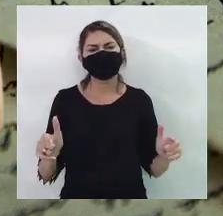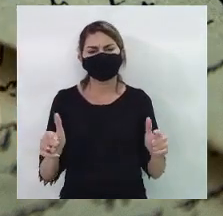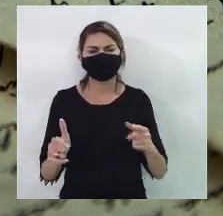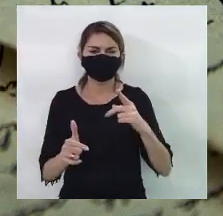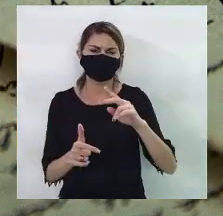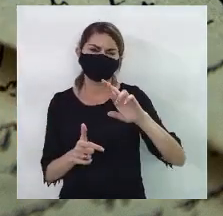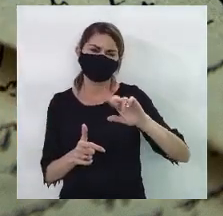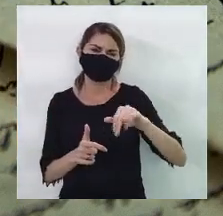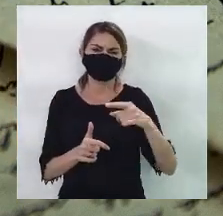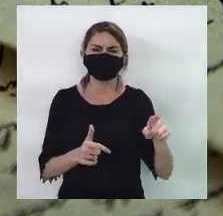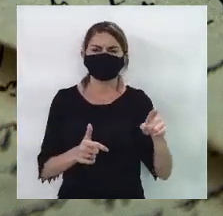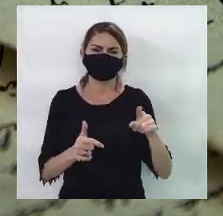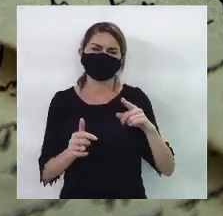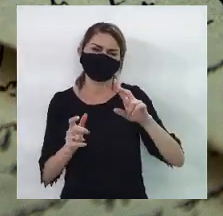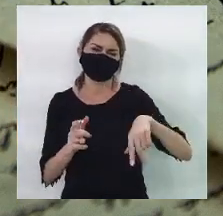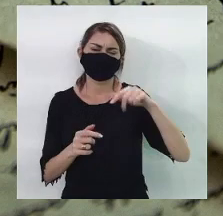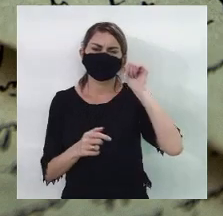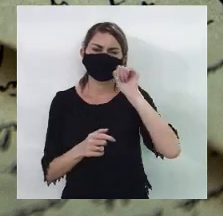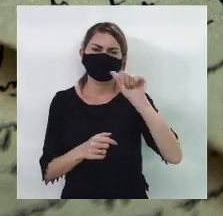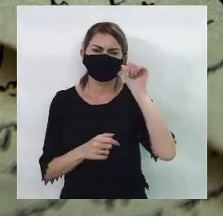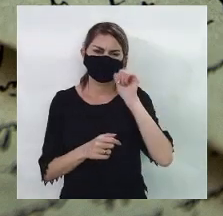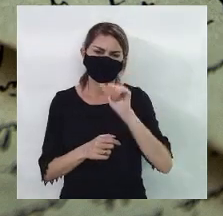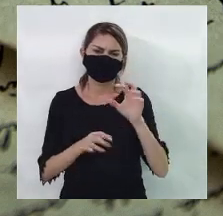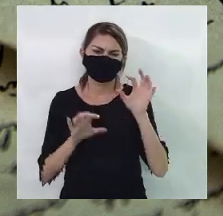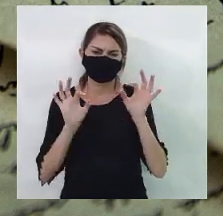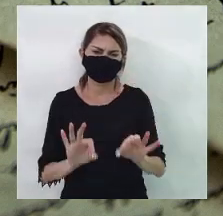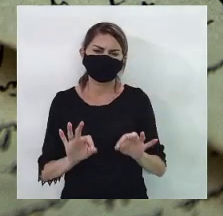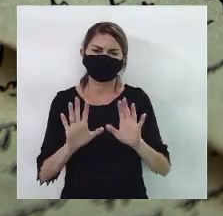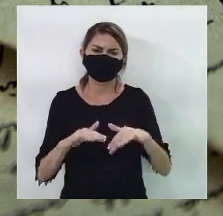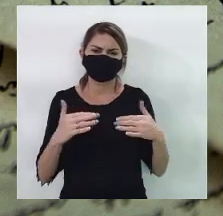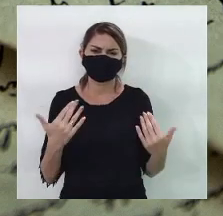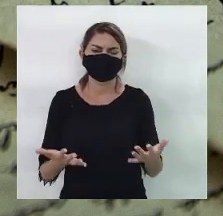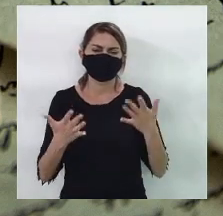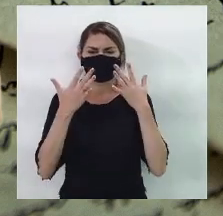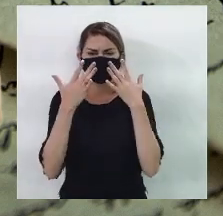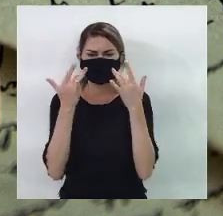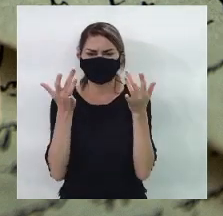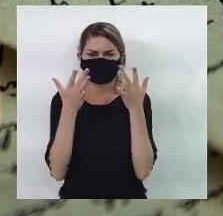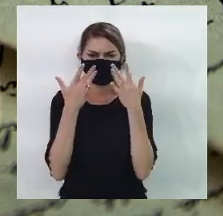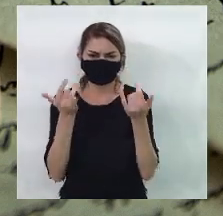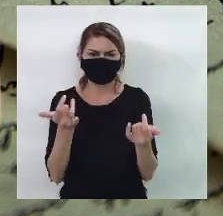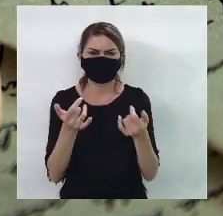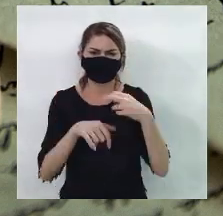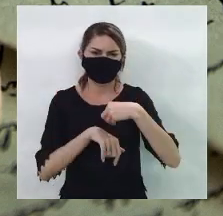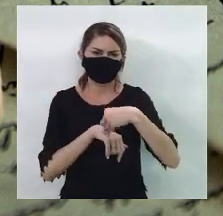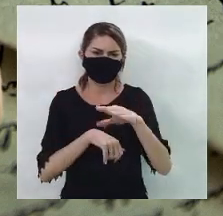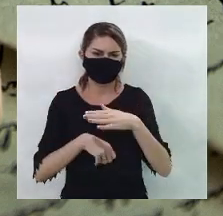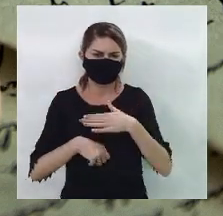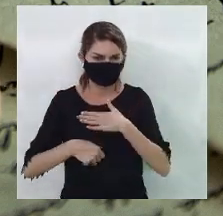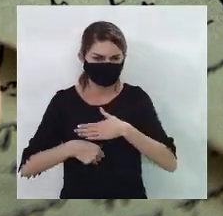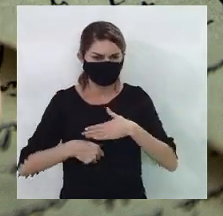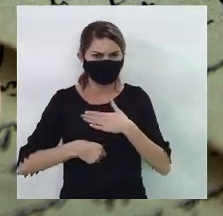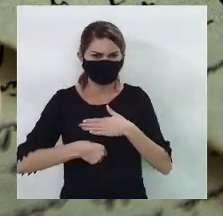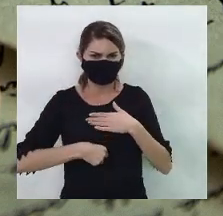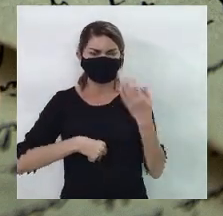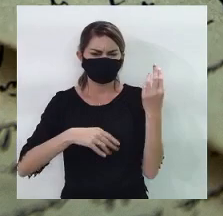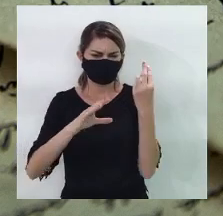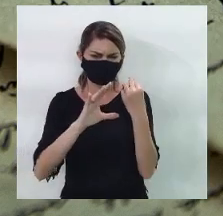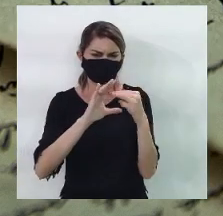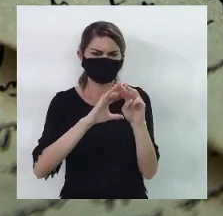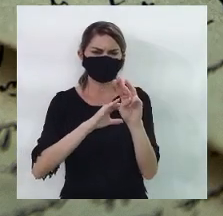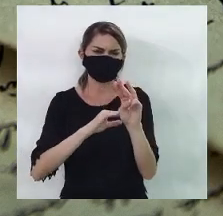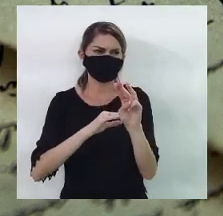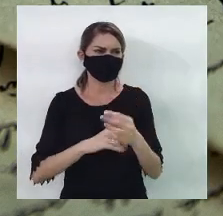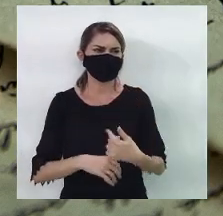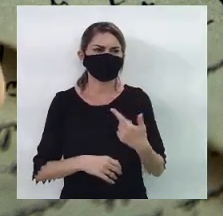de Luzilá Gonçalves são mulheres, certo? Então é esse drama. E é isso aí. Professor, você gostaria de dar uma mensagem para o nosso estudante?